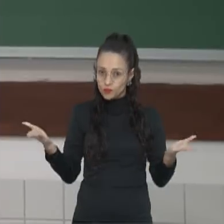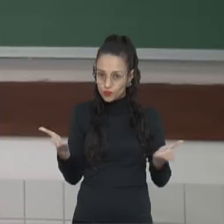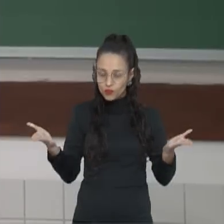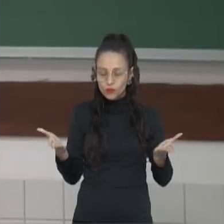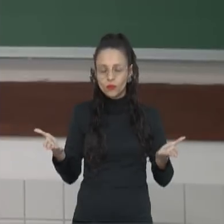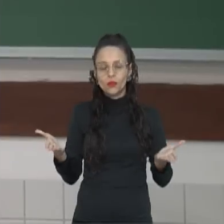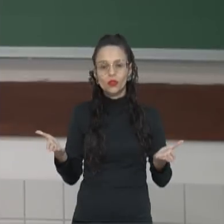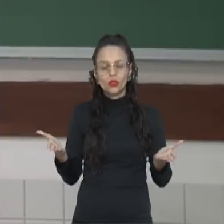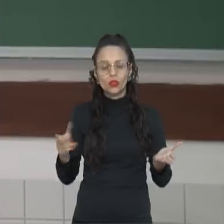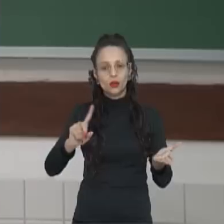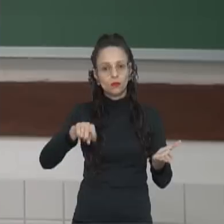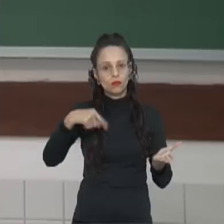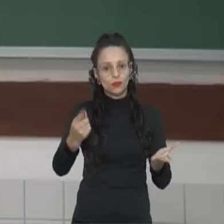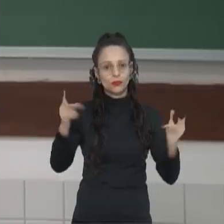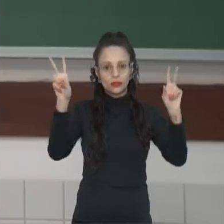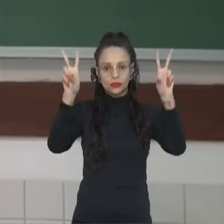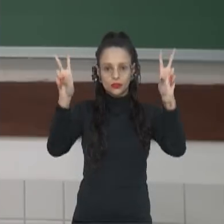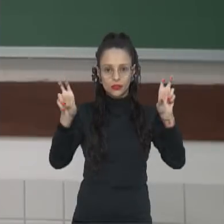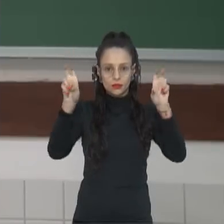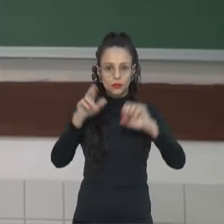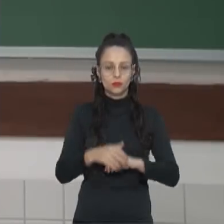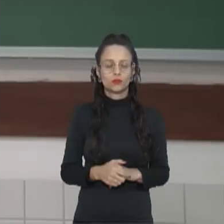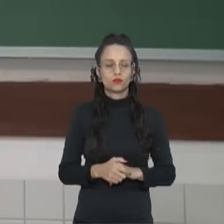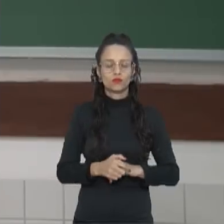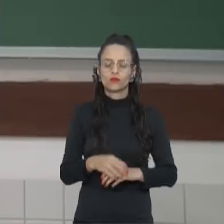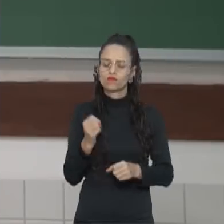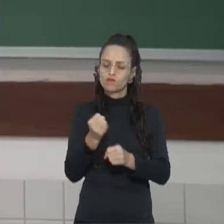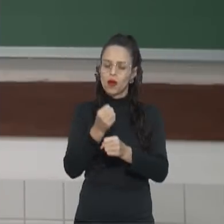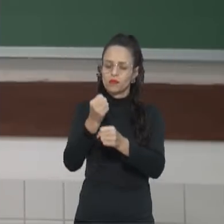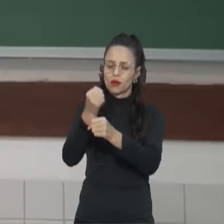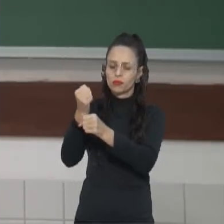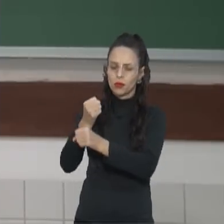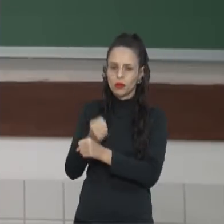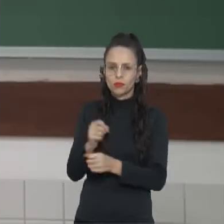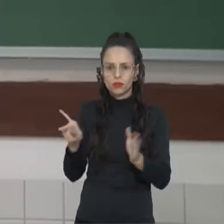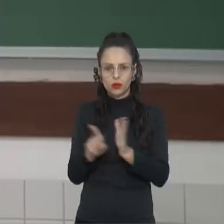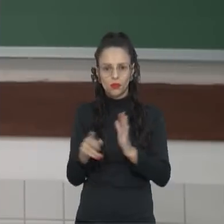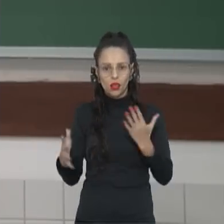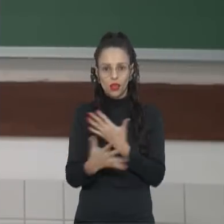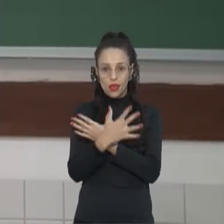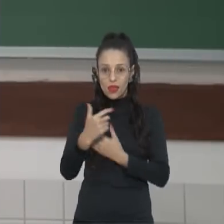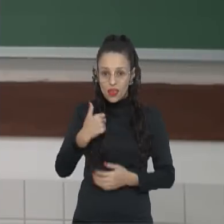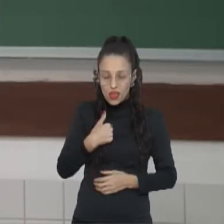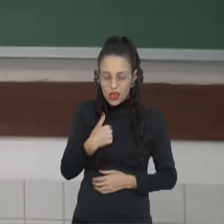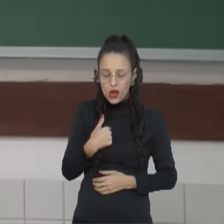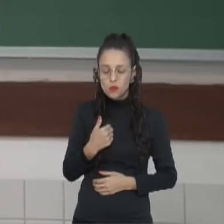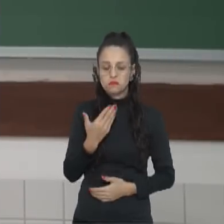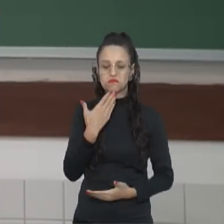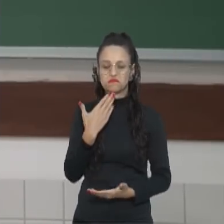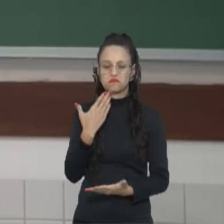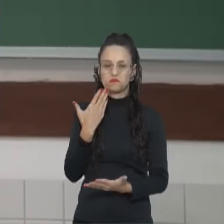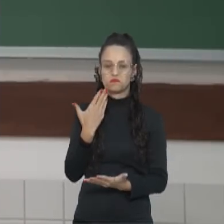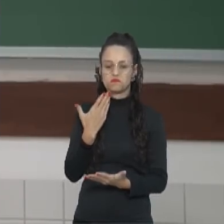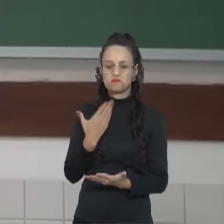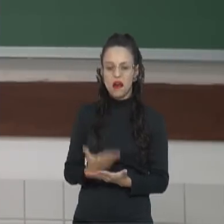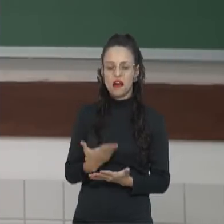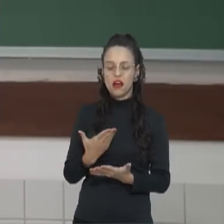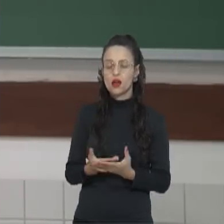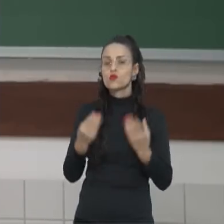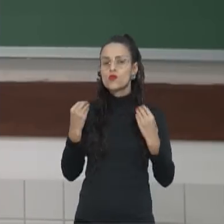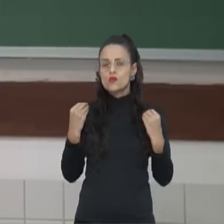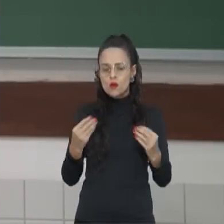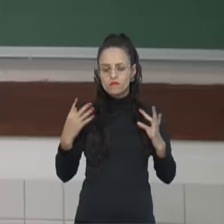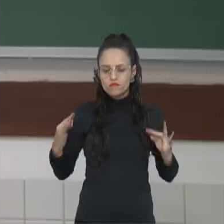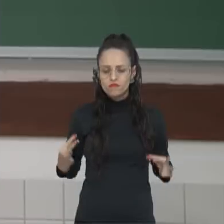Agora, vamos para o nosso próximo tema, né? Parte de construções incas. E eu fiquei assim surpreso. Tamanho de tecnologia,